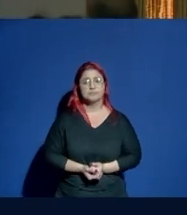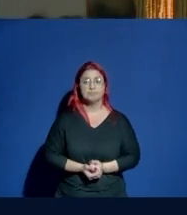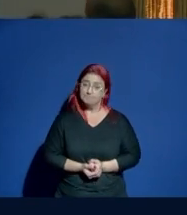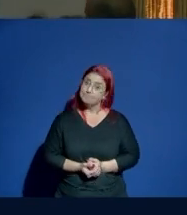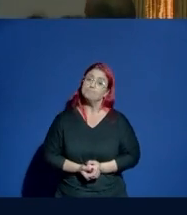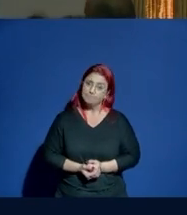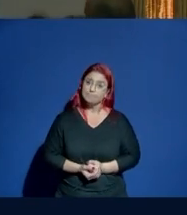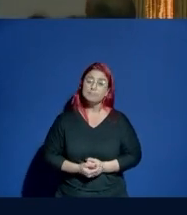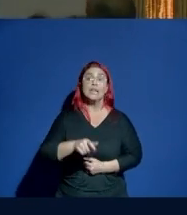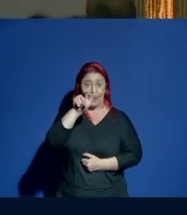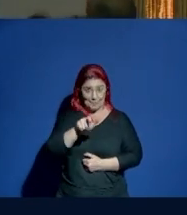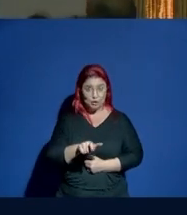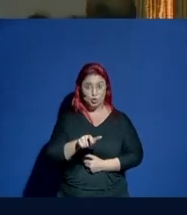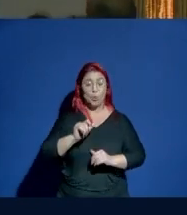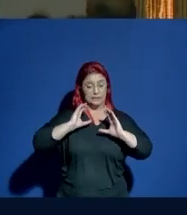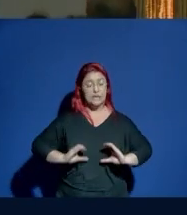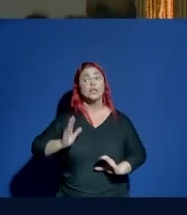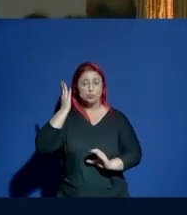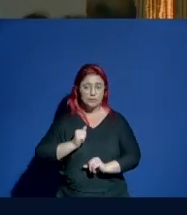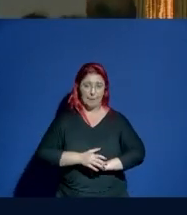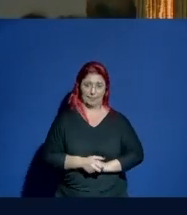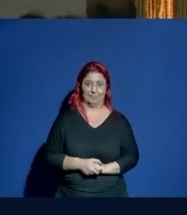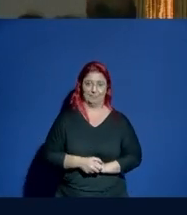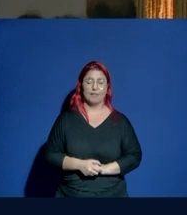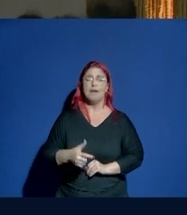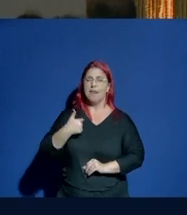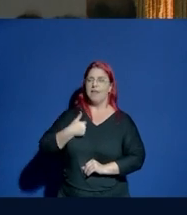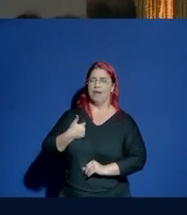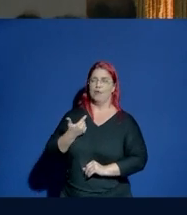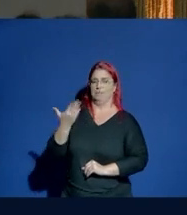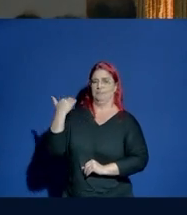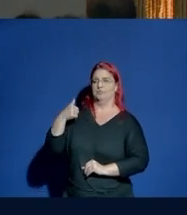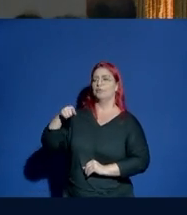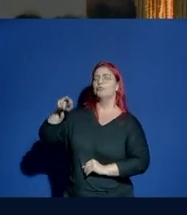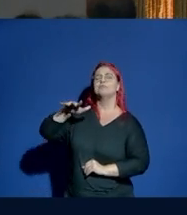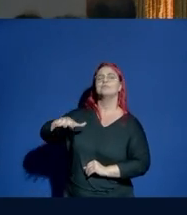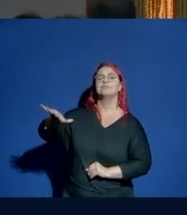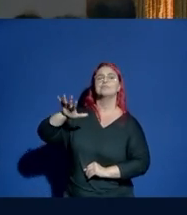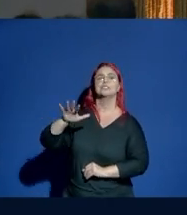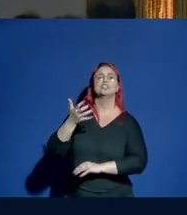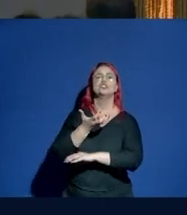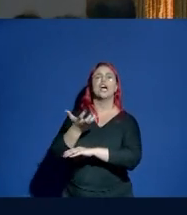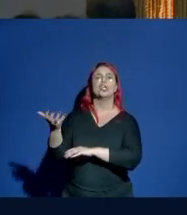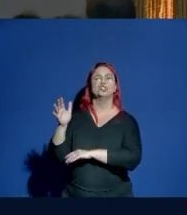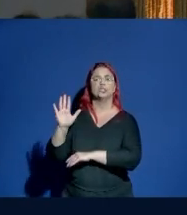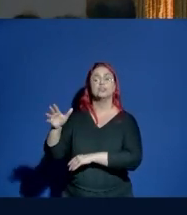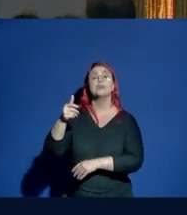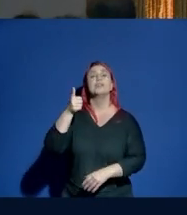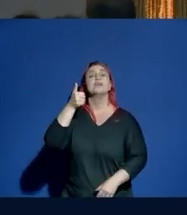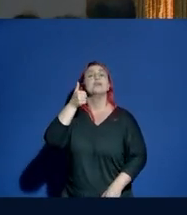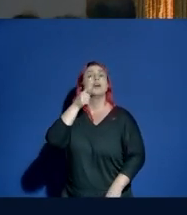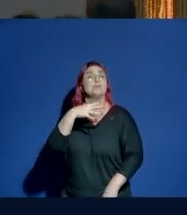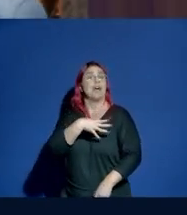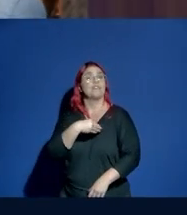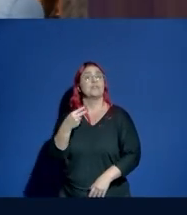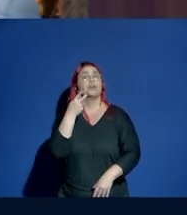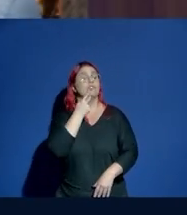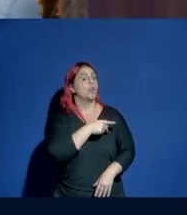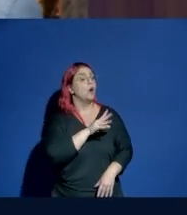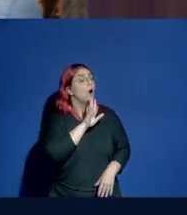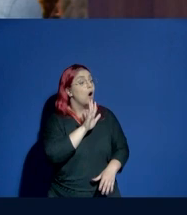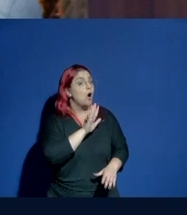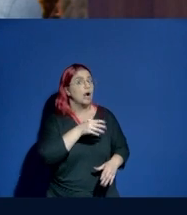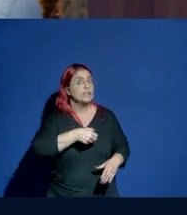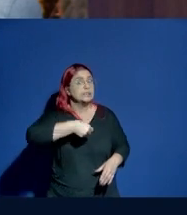e o cidadão sabe disso cheguei mais cedo um pouco fui ali na região do Jardins minha filha disse para mim pai não